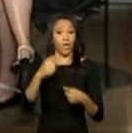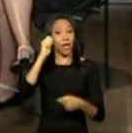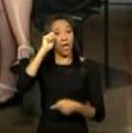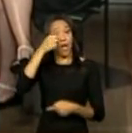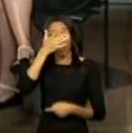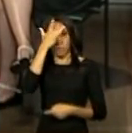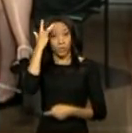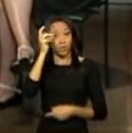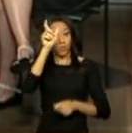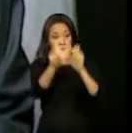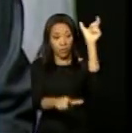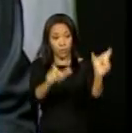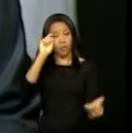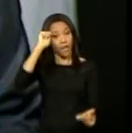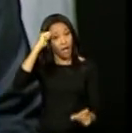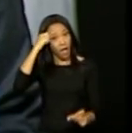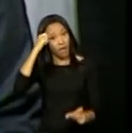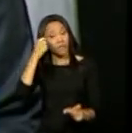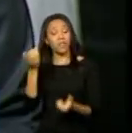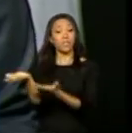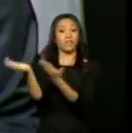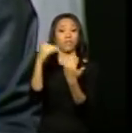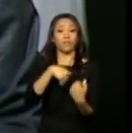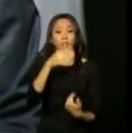vieram escravizados para o Brasil